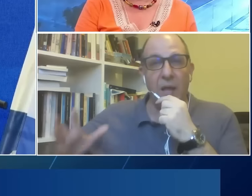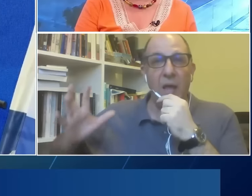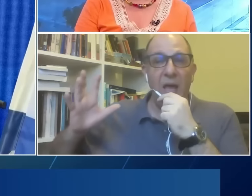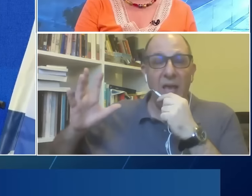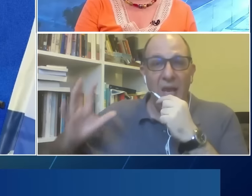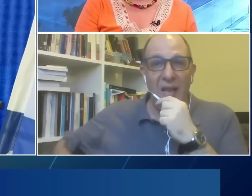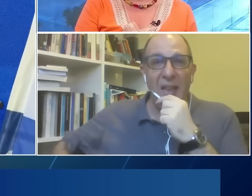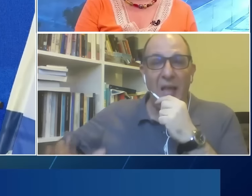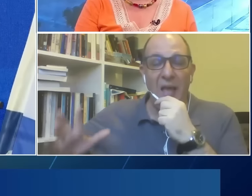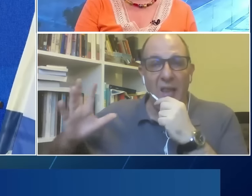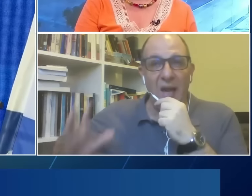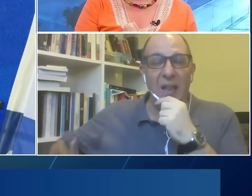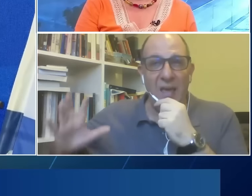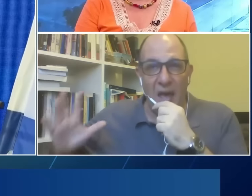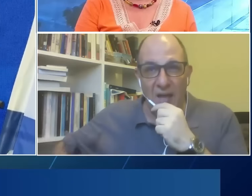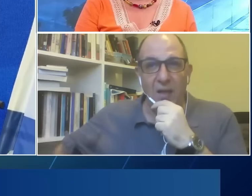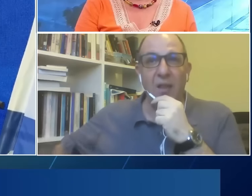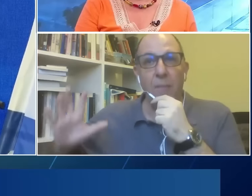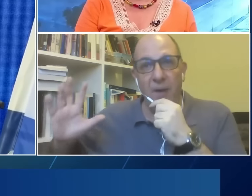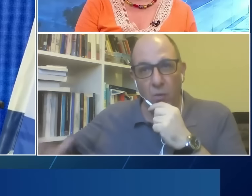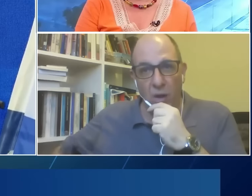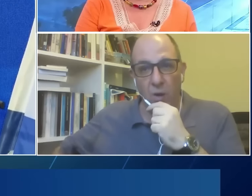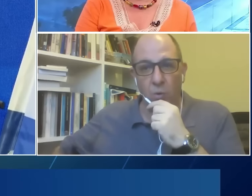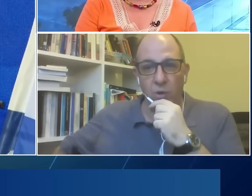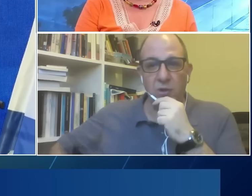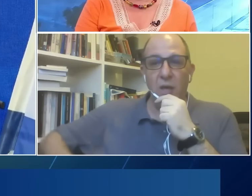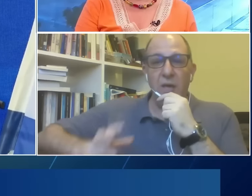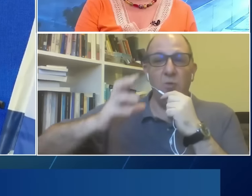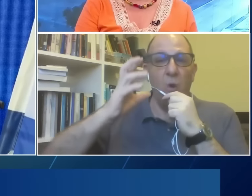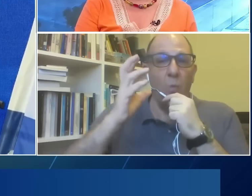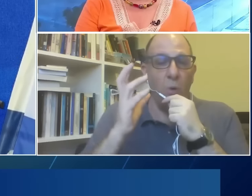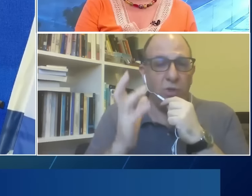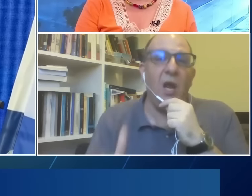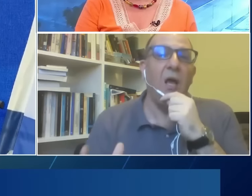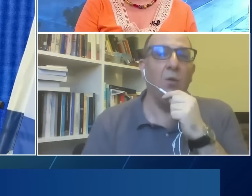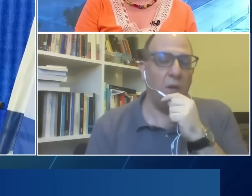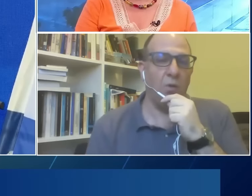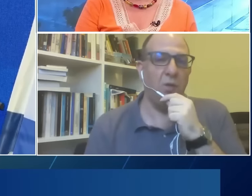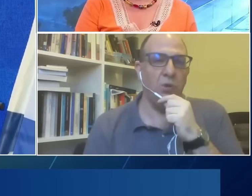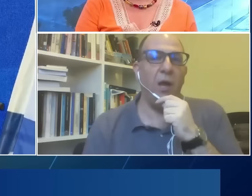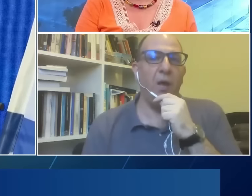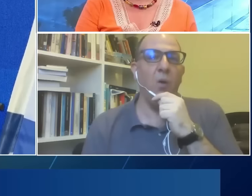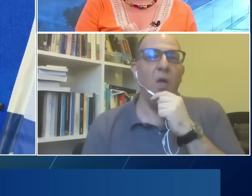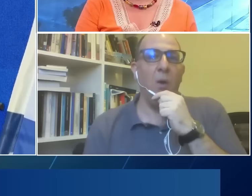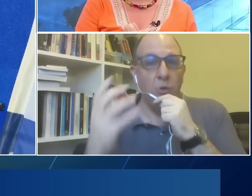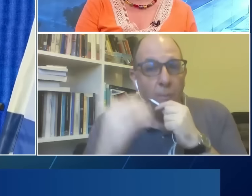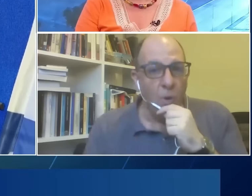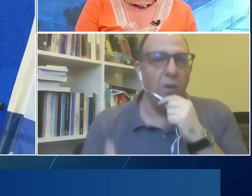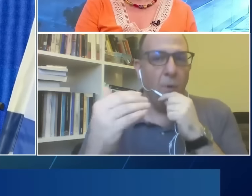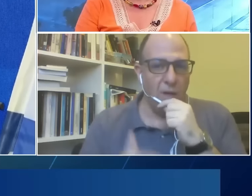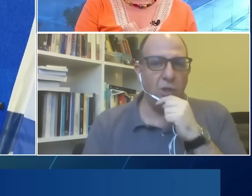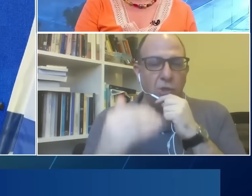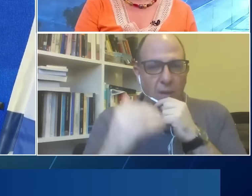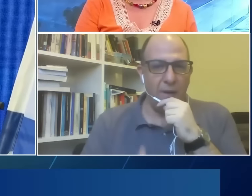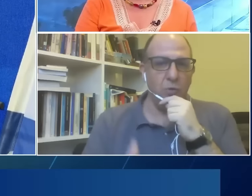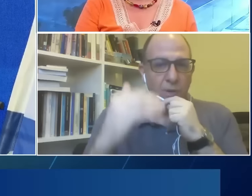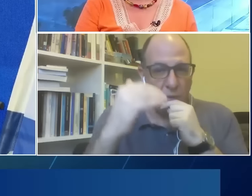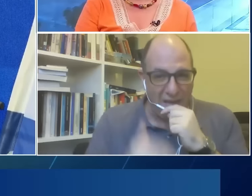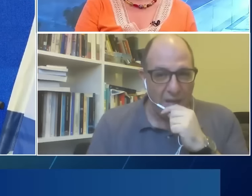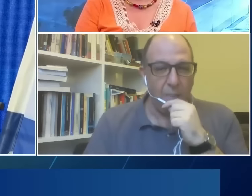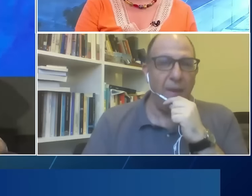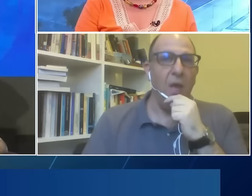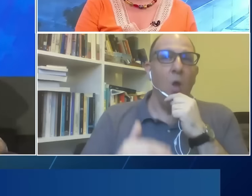importante, chamada Ilana Dayan, que também é do Canal 12. Isso é um escândalo que está acontecendo em Israel. Eu acho muito importante que a